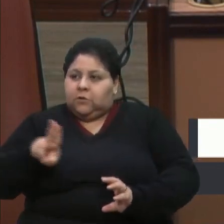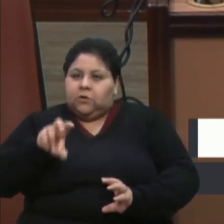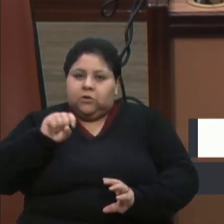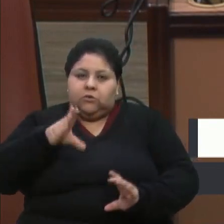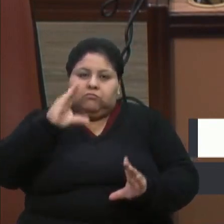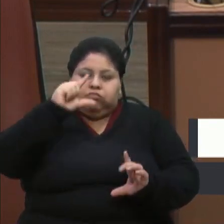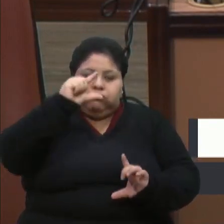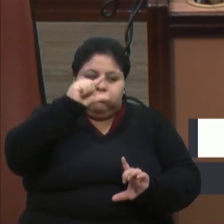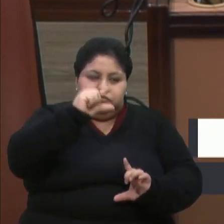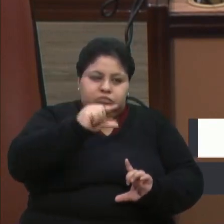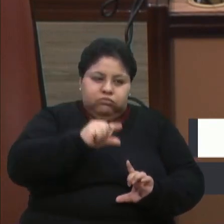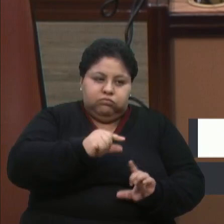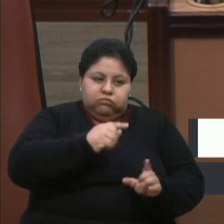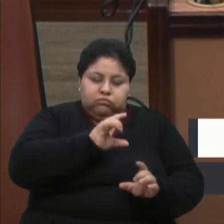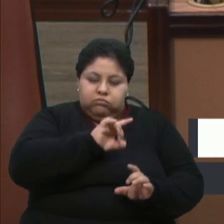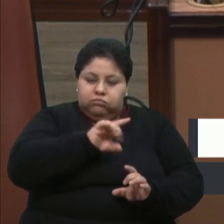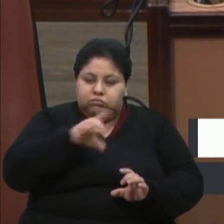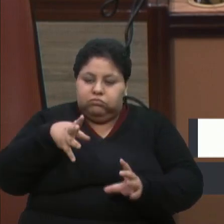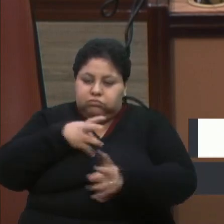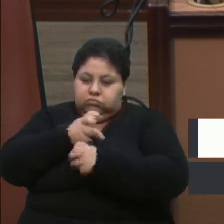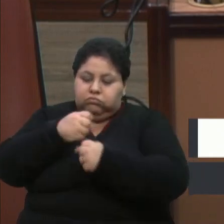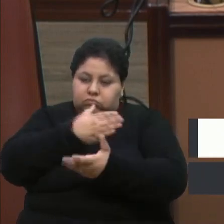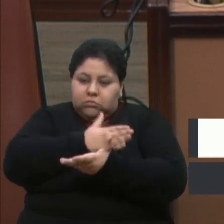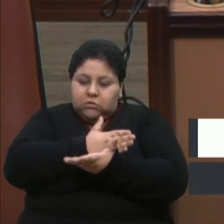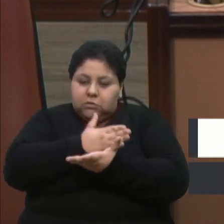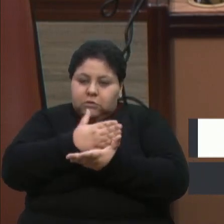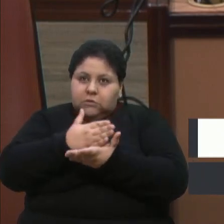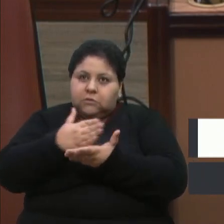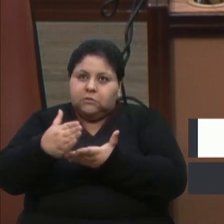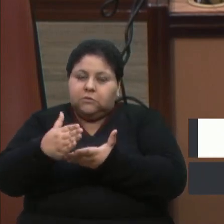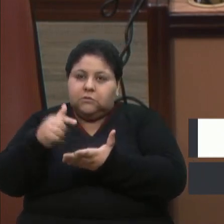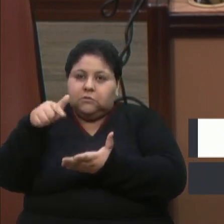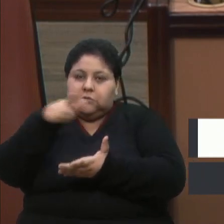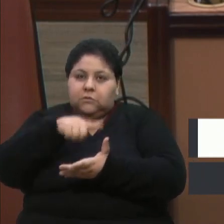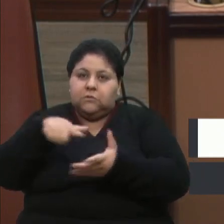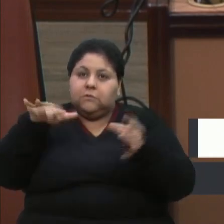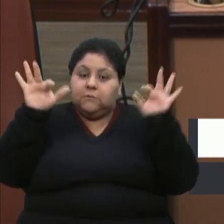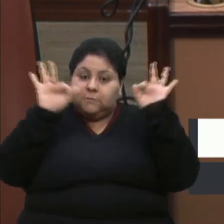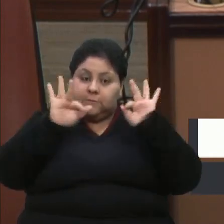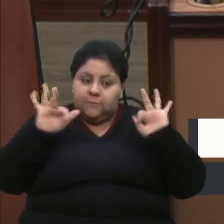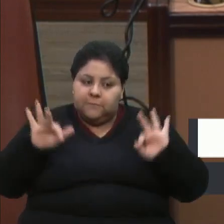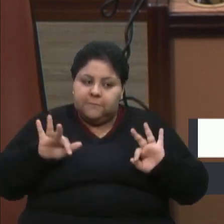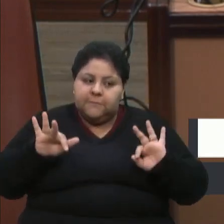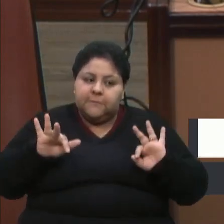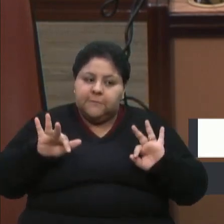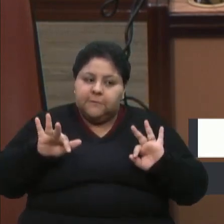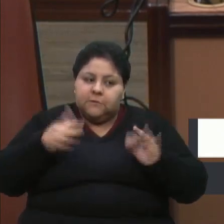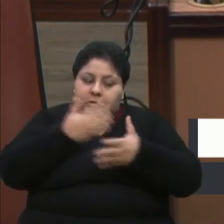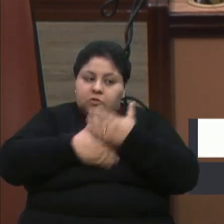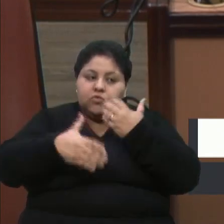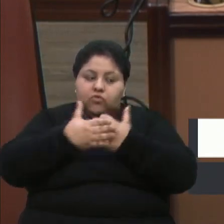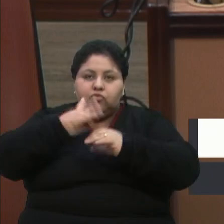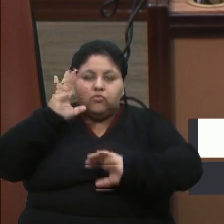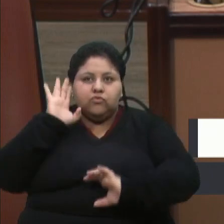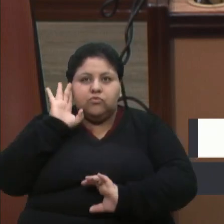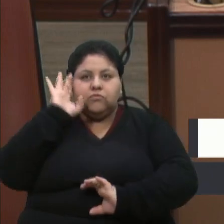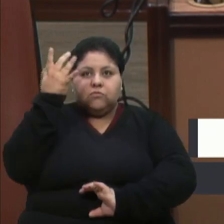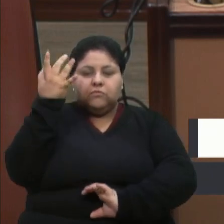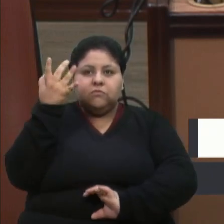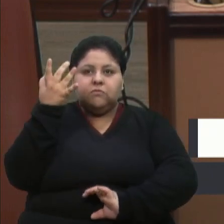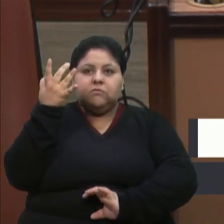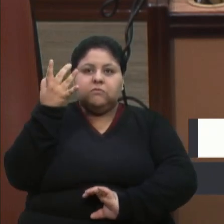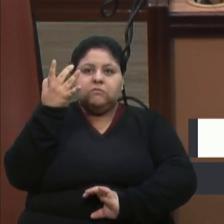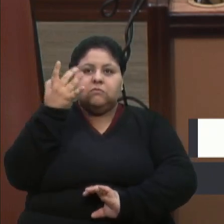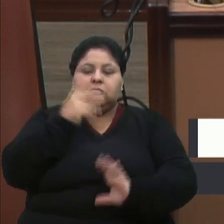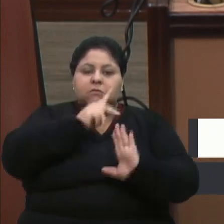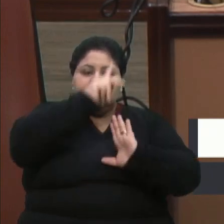a cada ano que passa, e é motivo de muita alegria, realmente, a gente ver que as coisas estão indo, né, estão convergindo para um